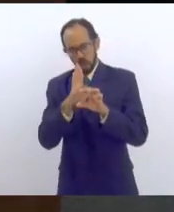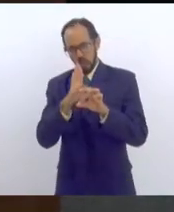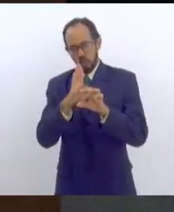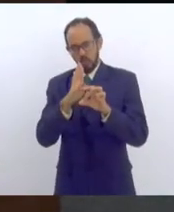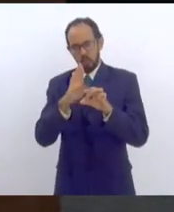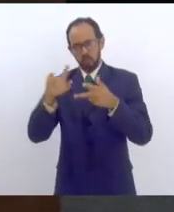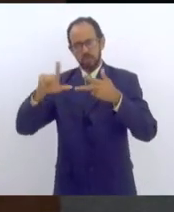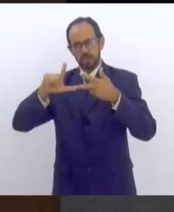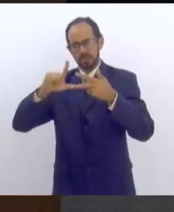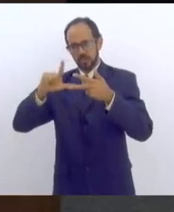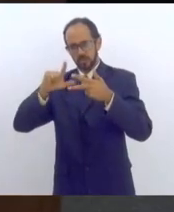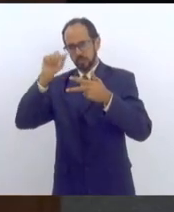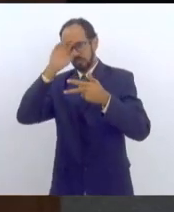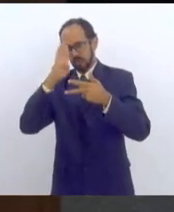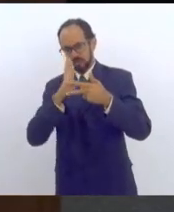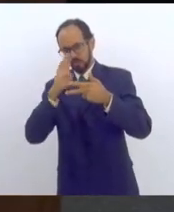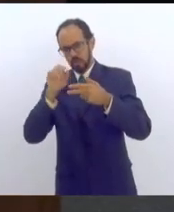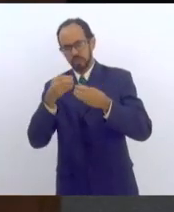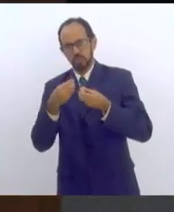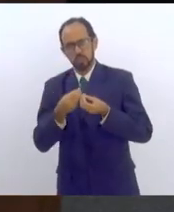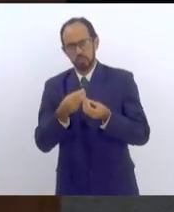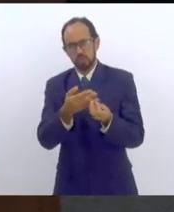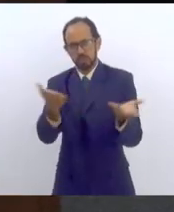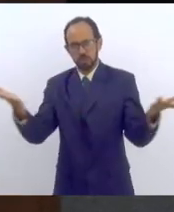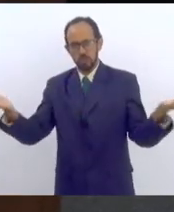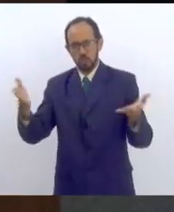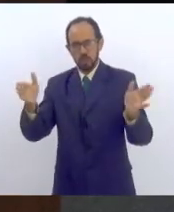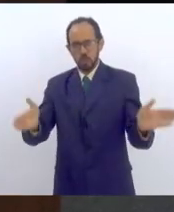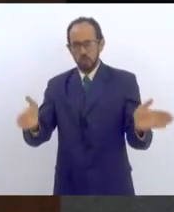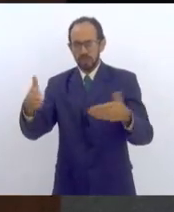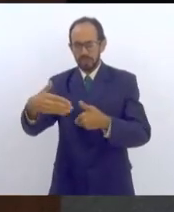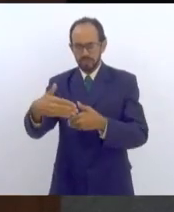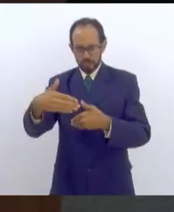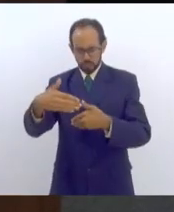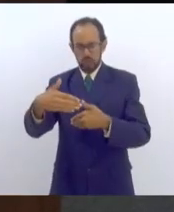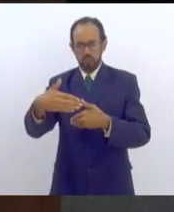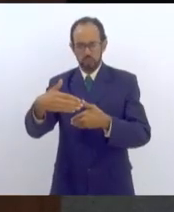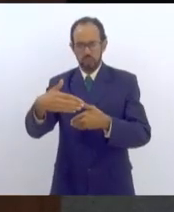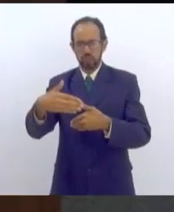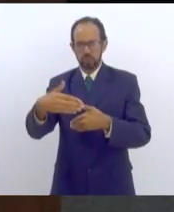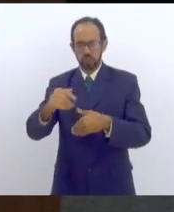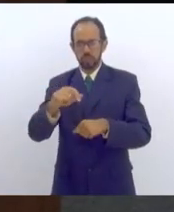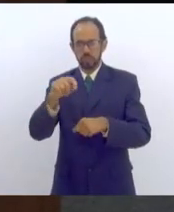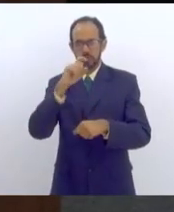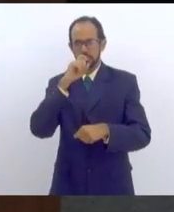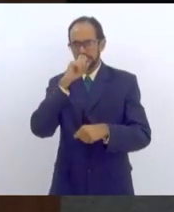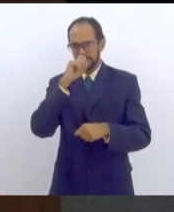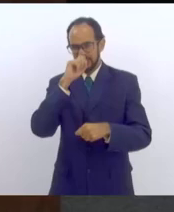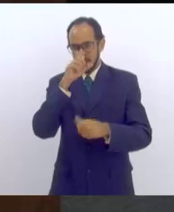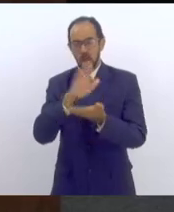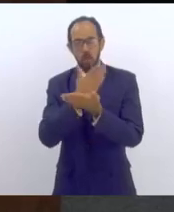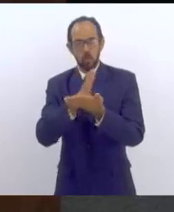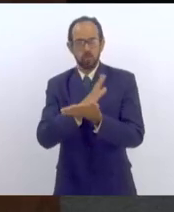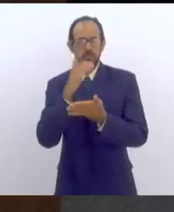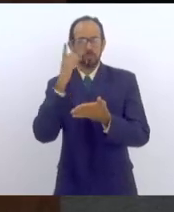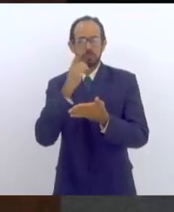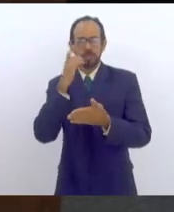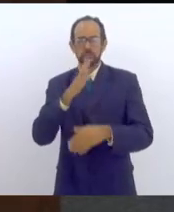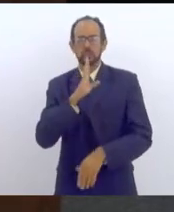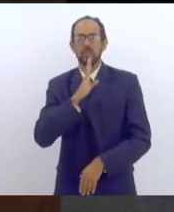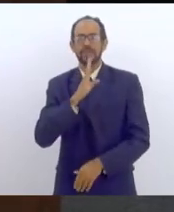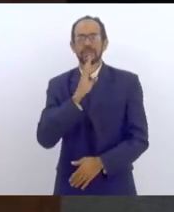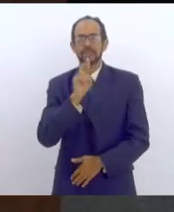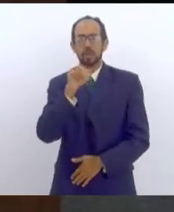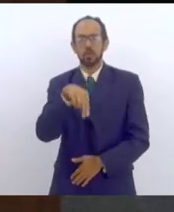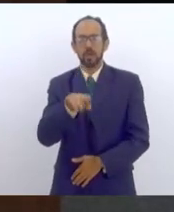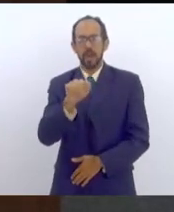um kit de apresentação da UNALE para todos os gabinetes. Alguns deputados já conhecem a entidade, é a nossa